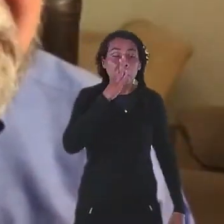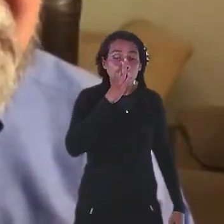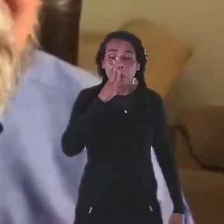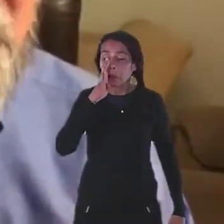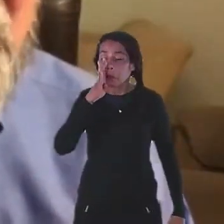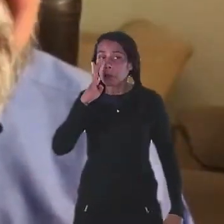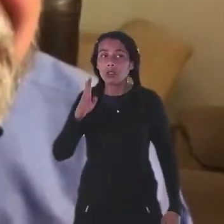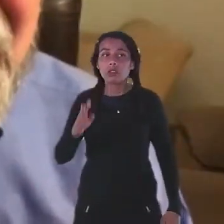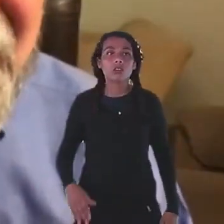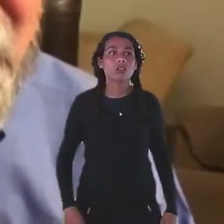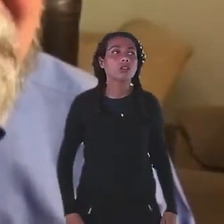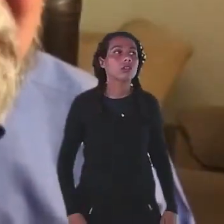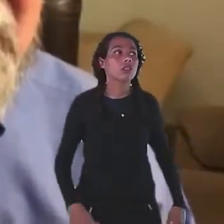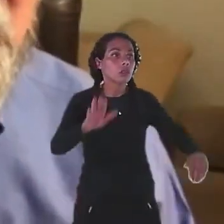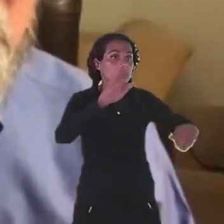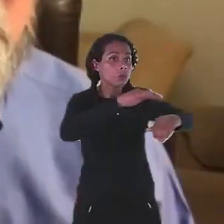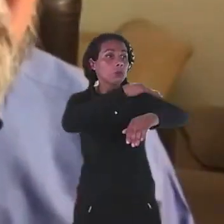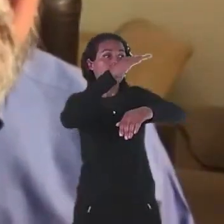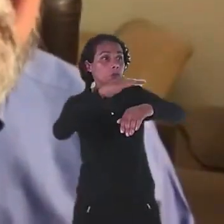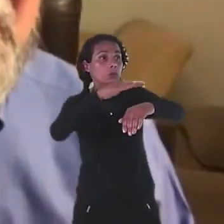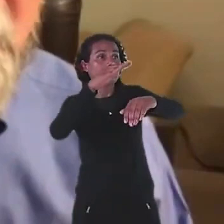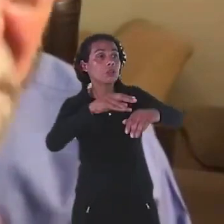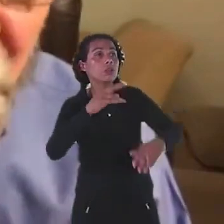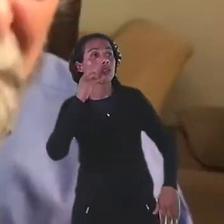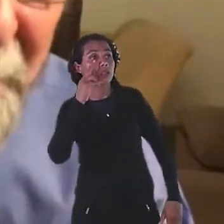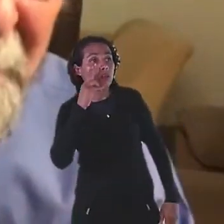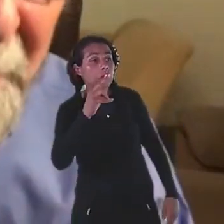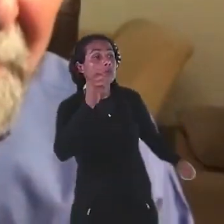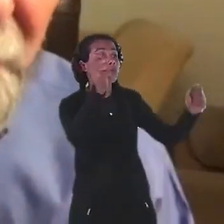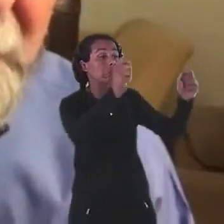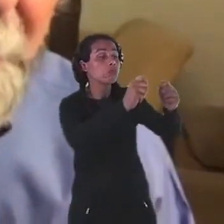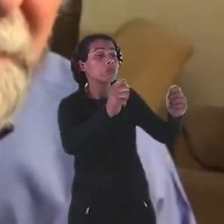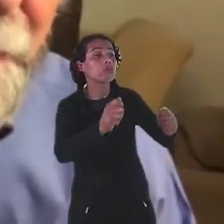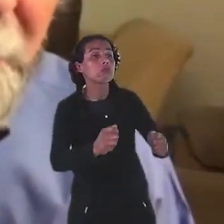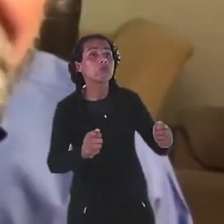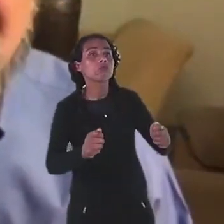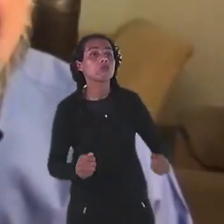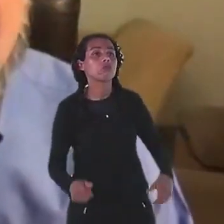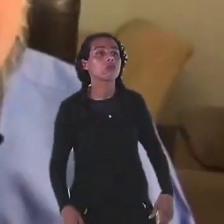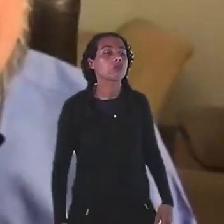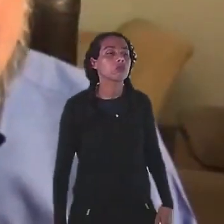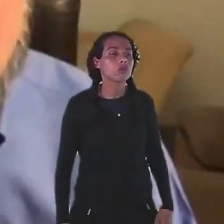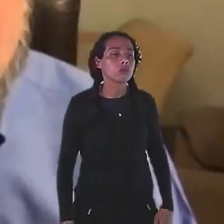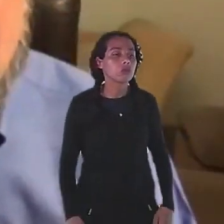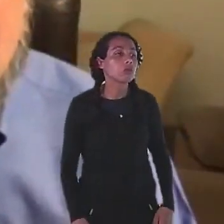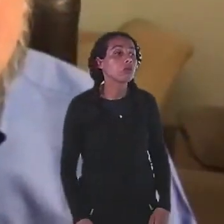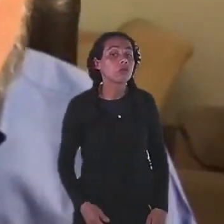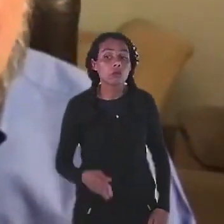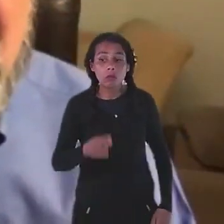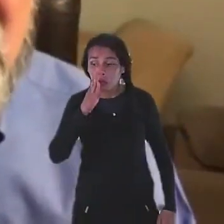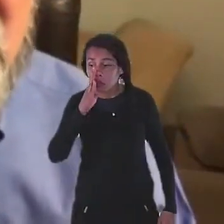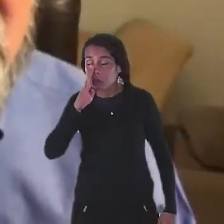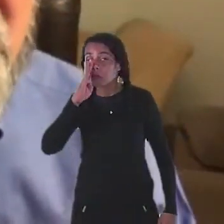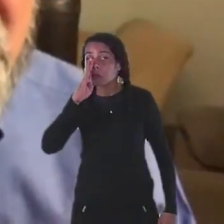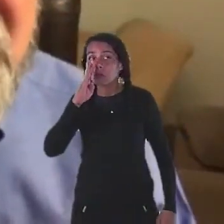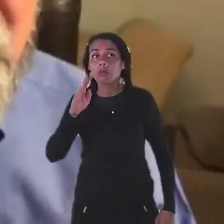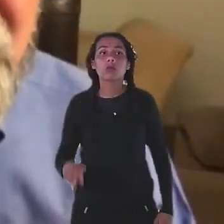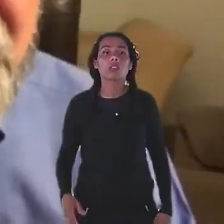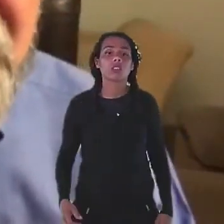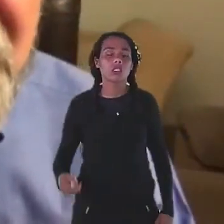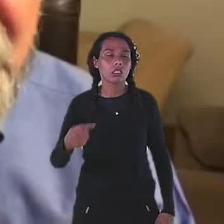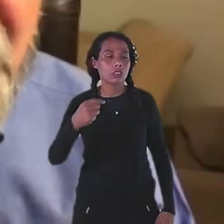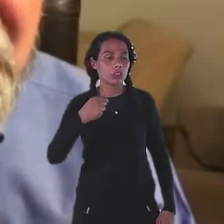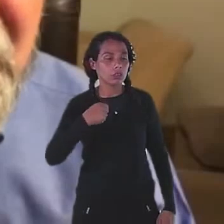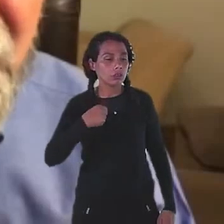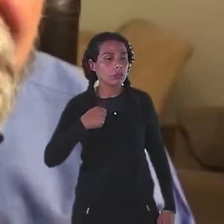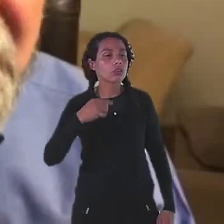para a montanha que o Cézanne tinha uma obsessão completa, né, no mesmo lugar onde ele pintou. E aí eu cheguei à conclusão que